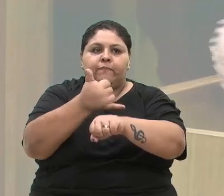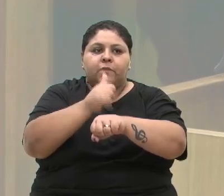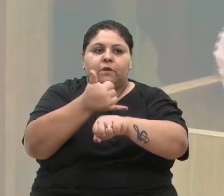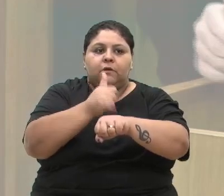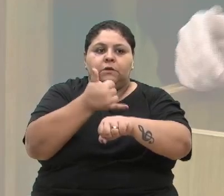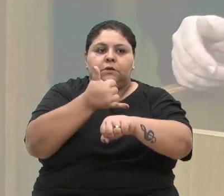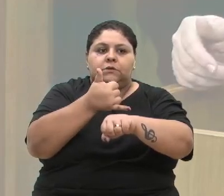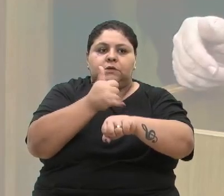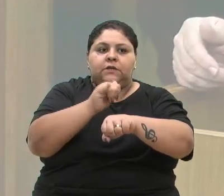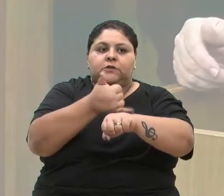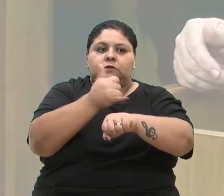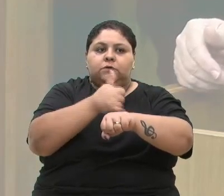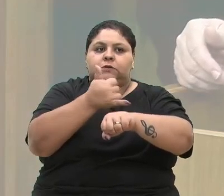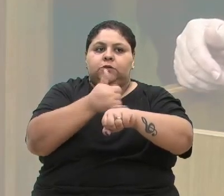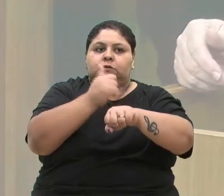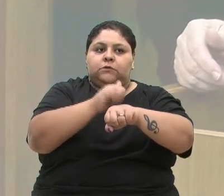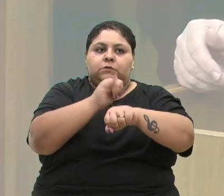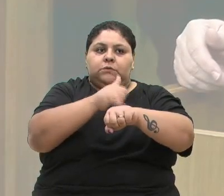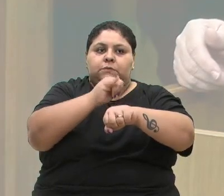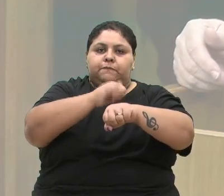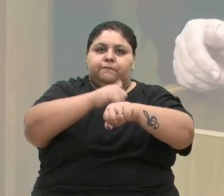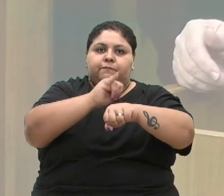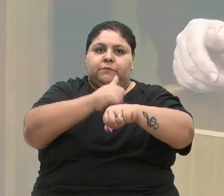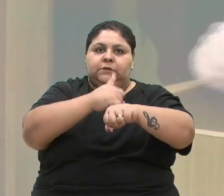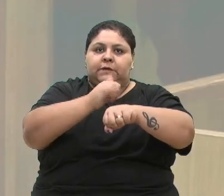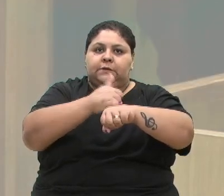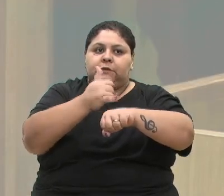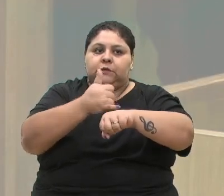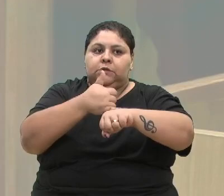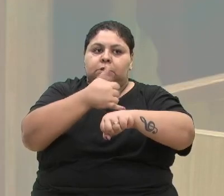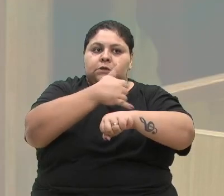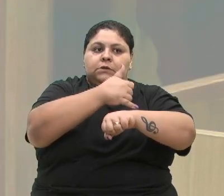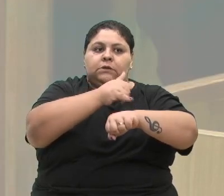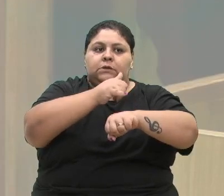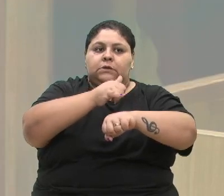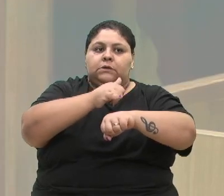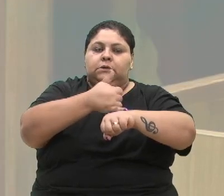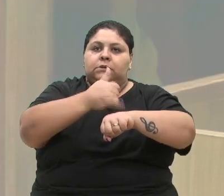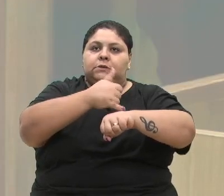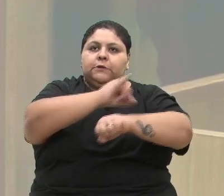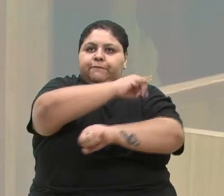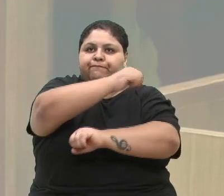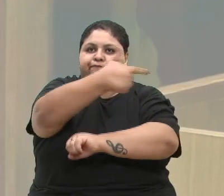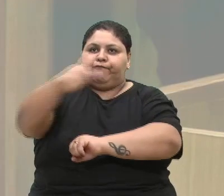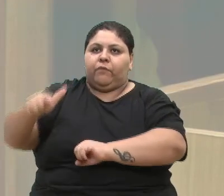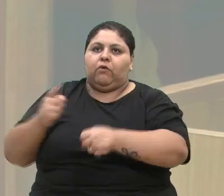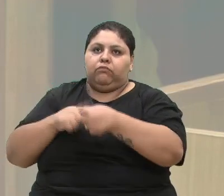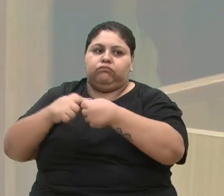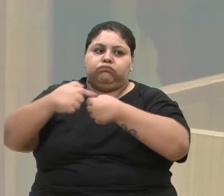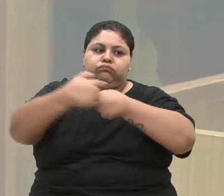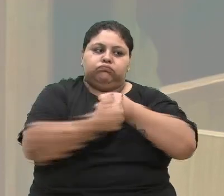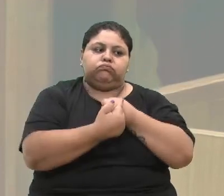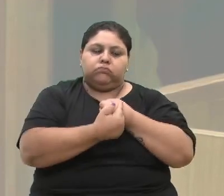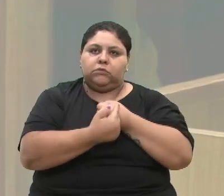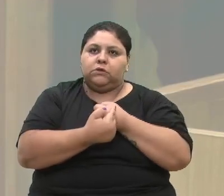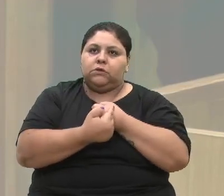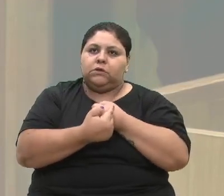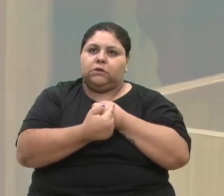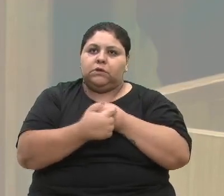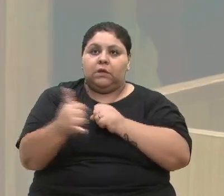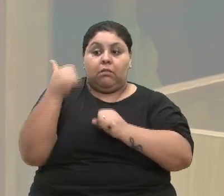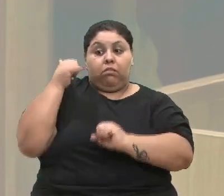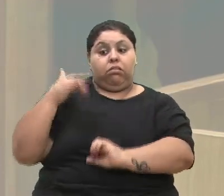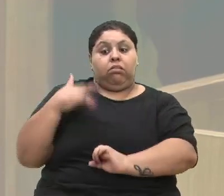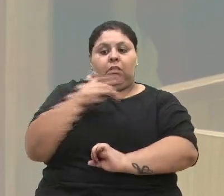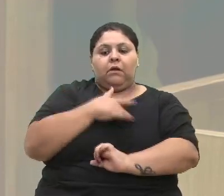já adotam isso há muito tempo. Então, é muito importante porque a telemedicina